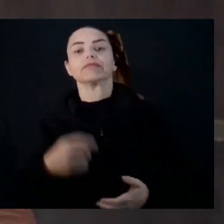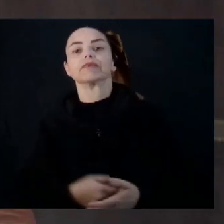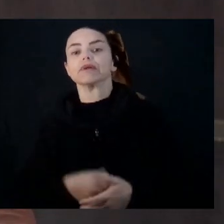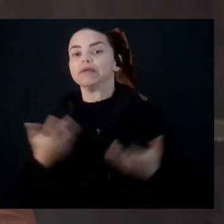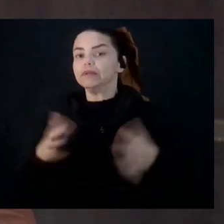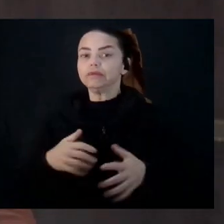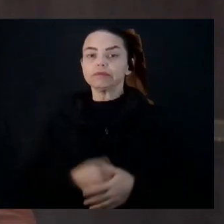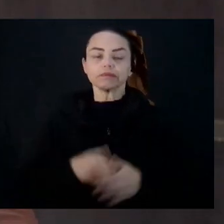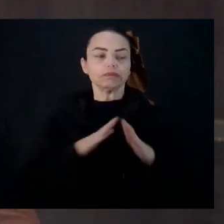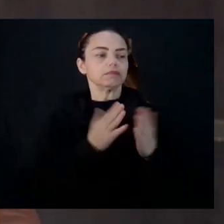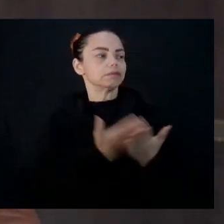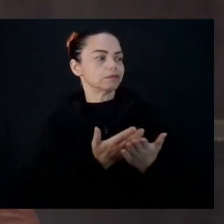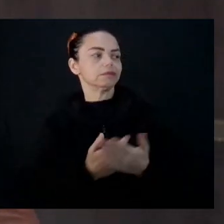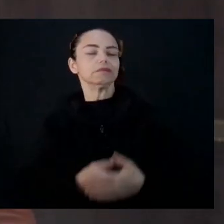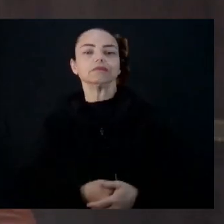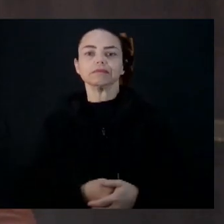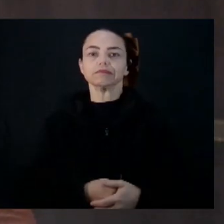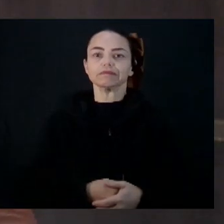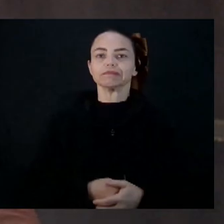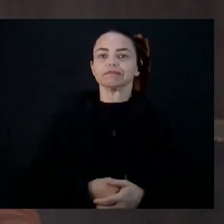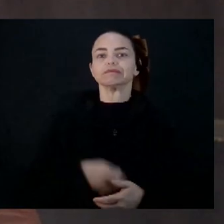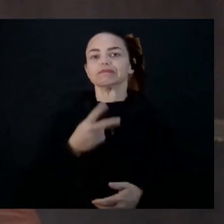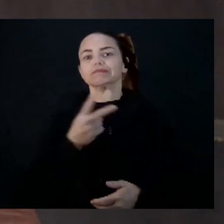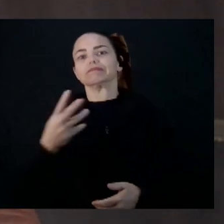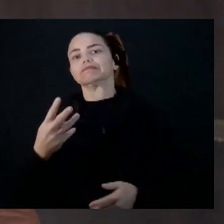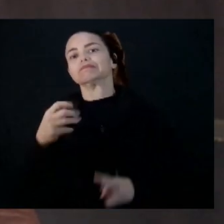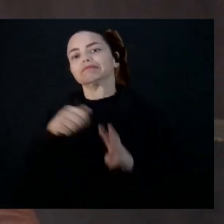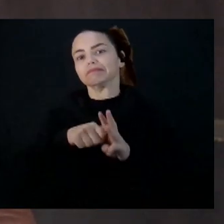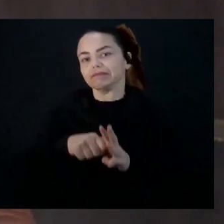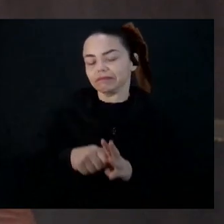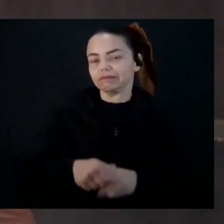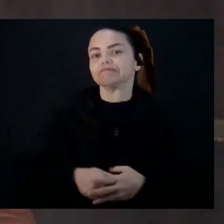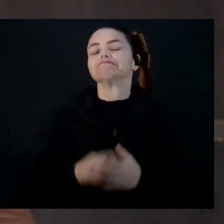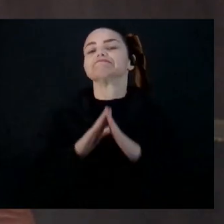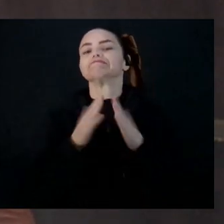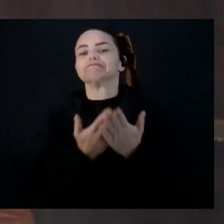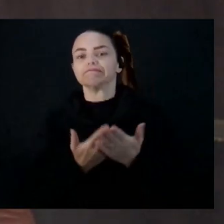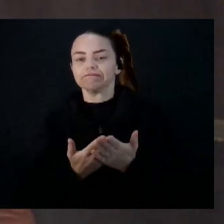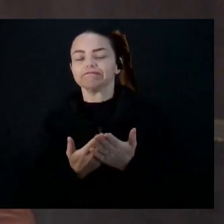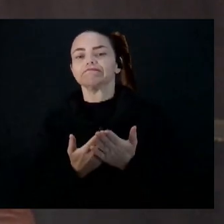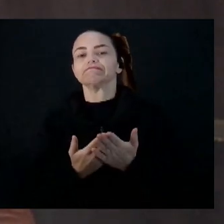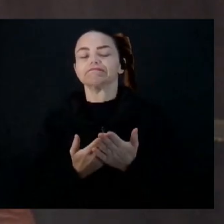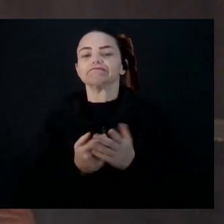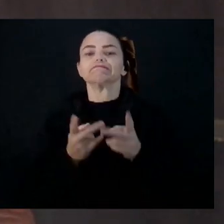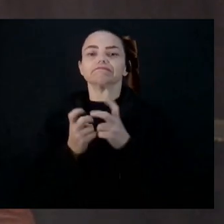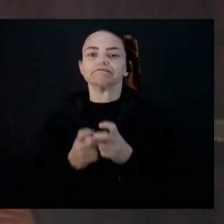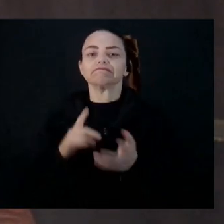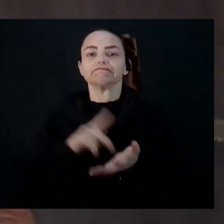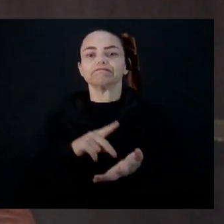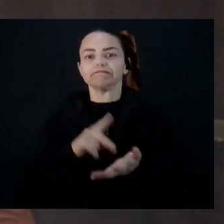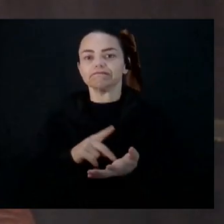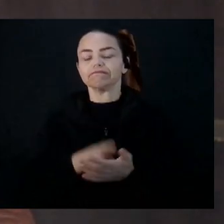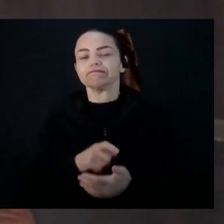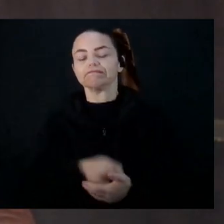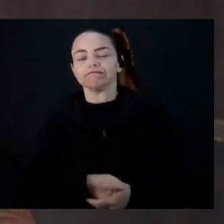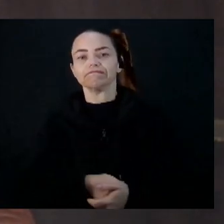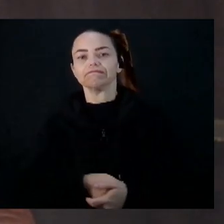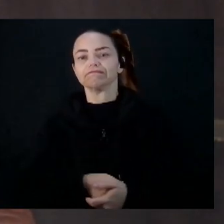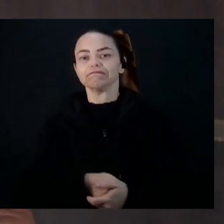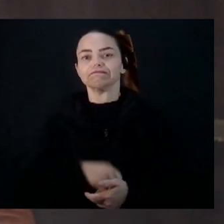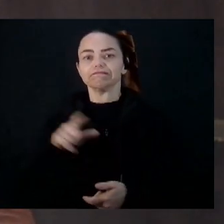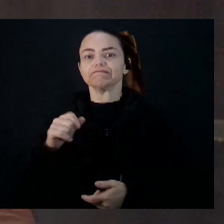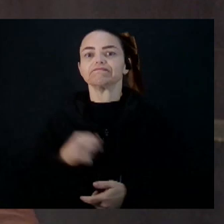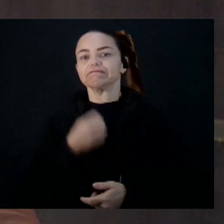escola, mesmo com 2, 3 meses de escola, daí é um momento de rever realmente, né, se essa escolha foi uma escolha